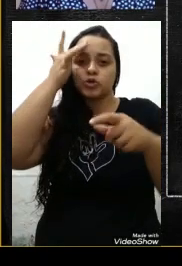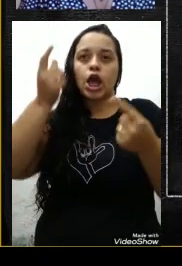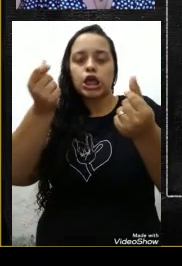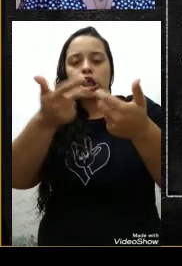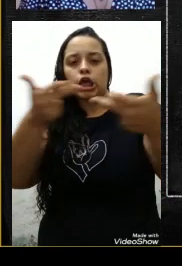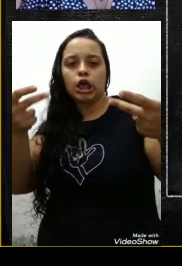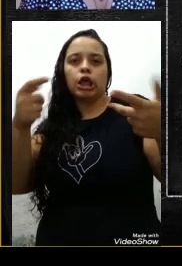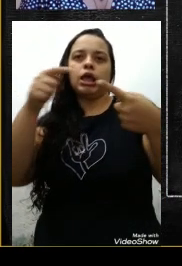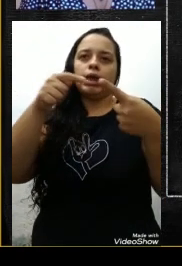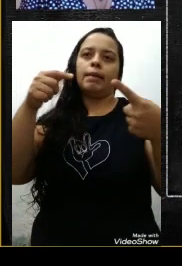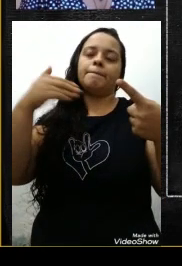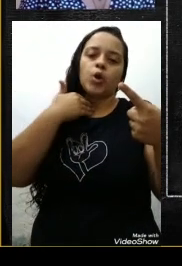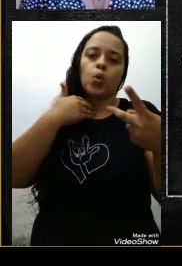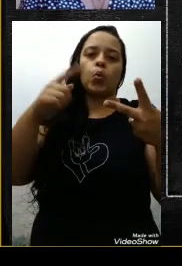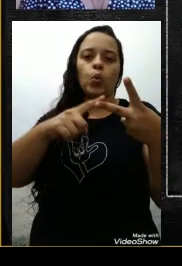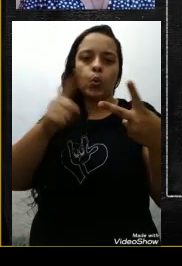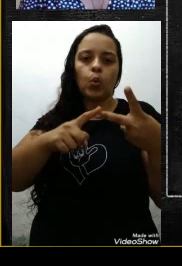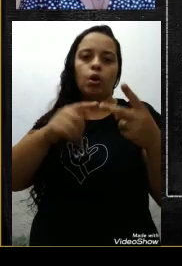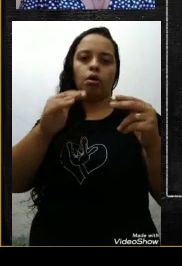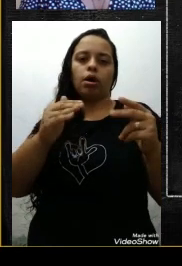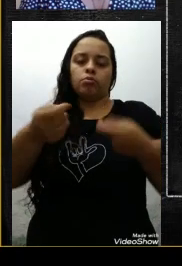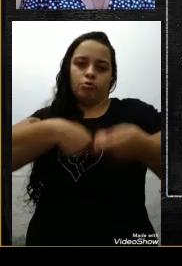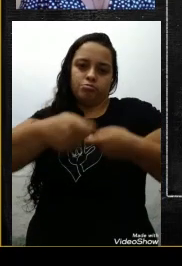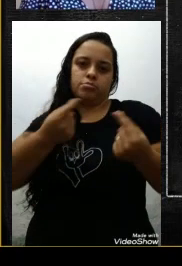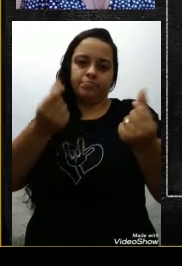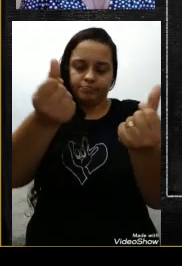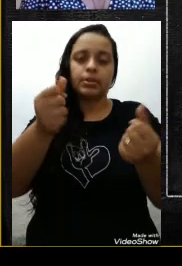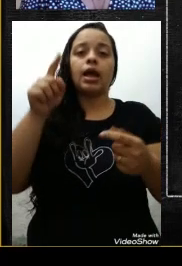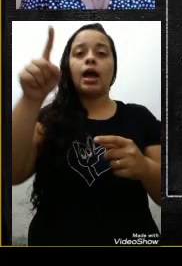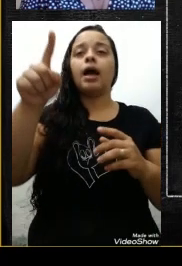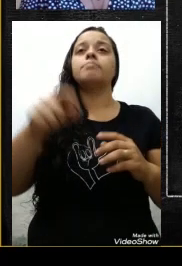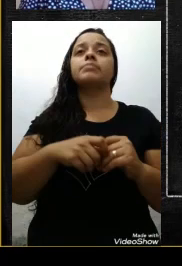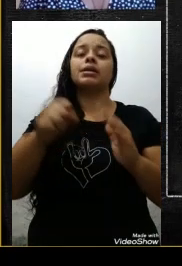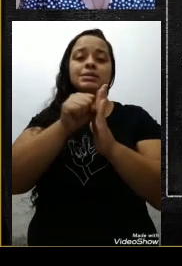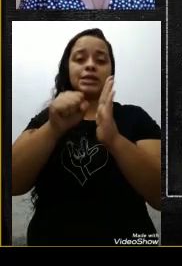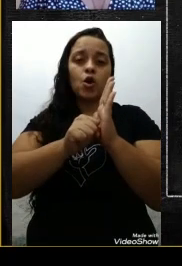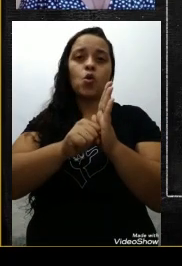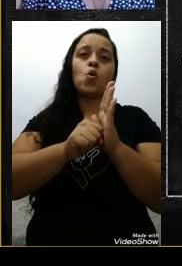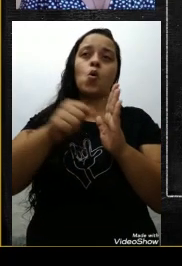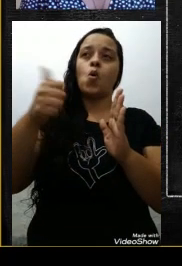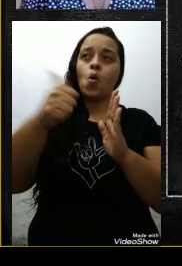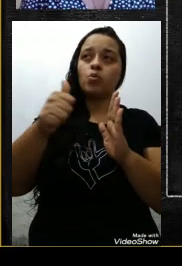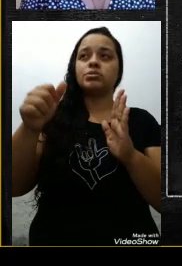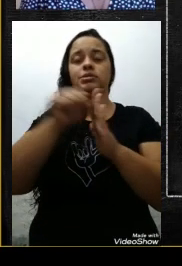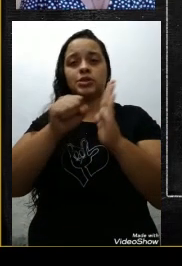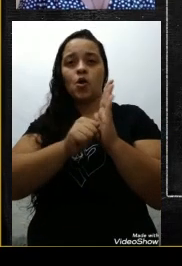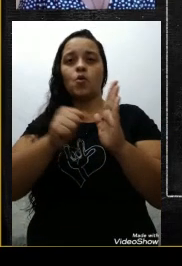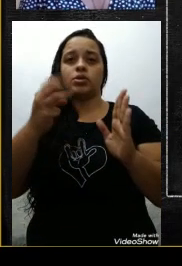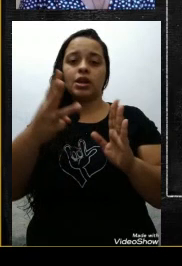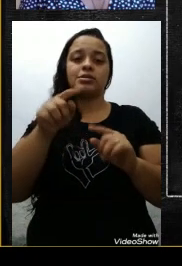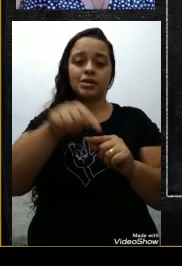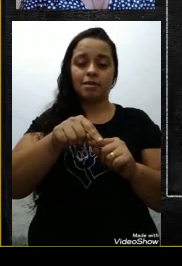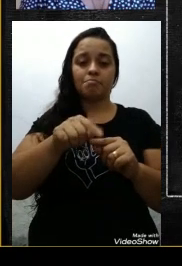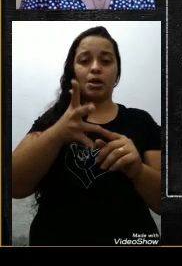Aqui, já citado crescimento demográfico europeu entre os séculos XI e XIII, um crescimento muito acelerado